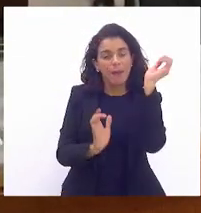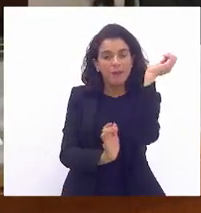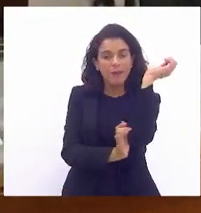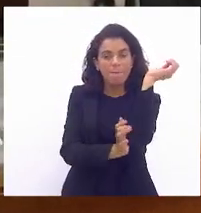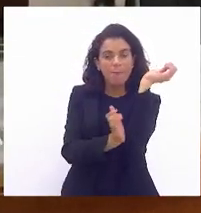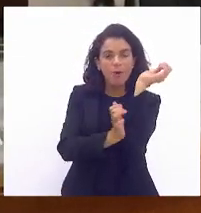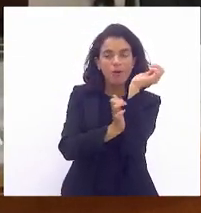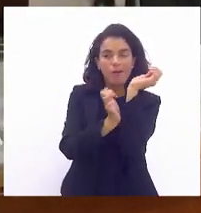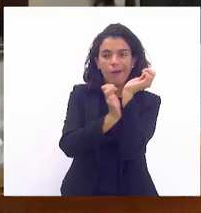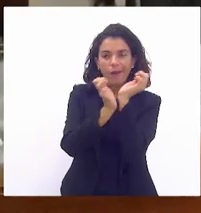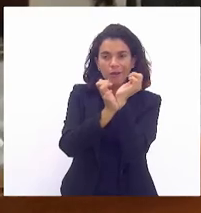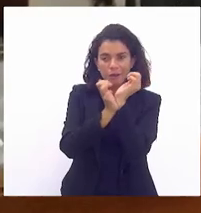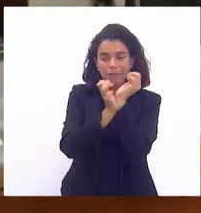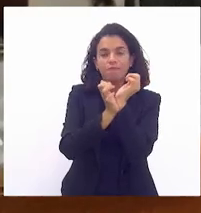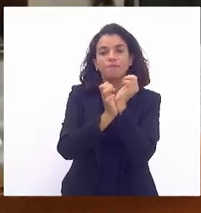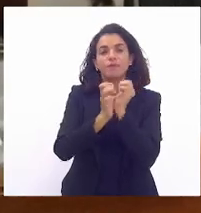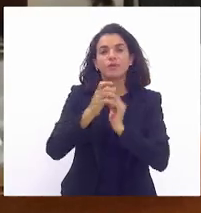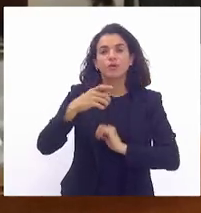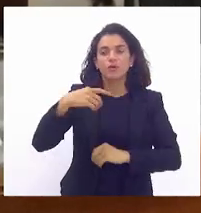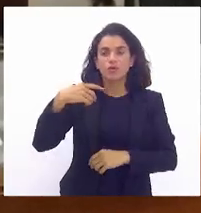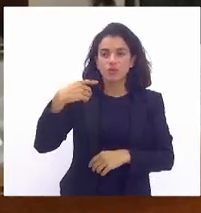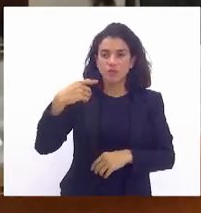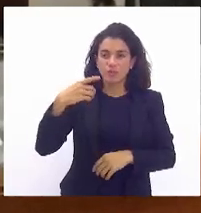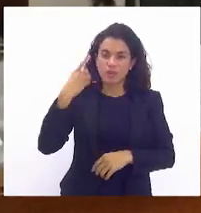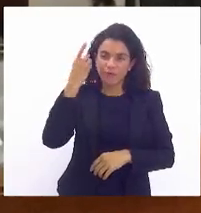da burocratização dos parlamentares